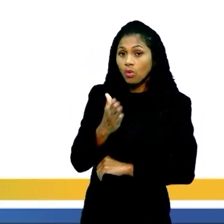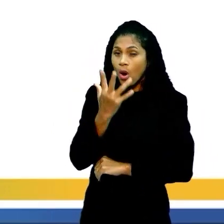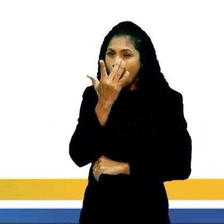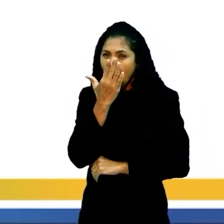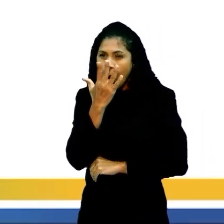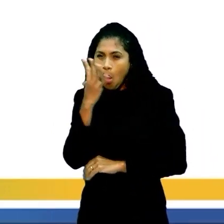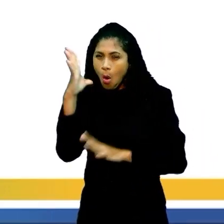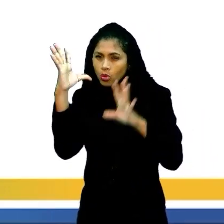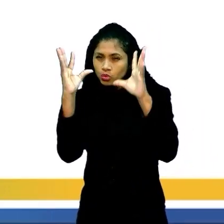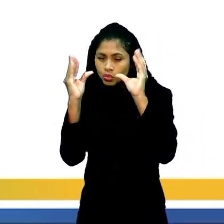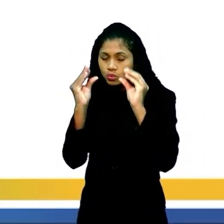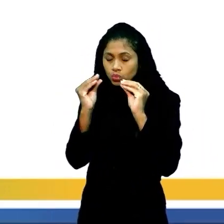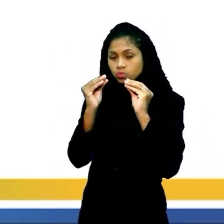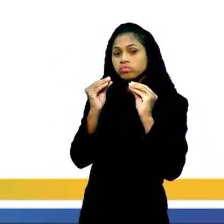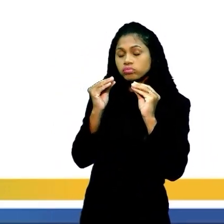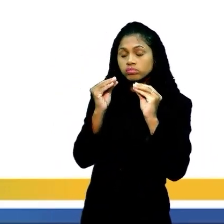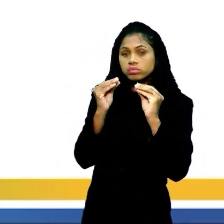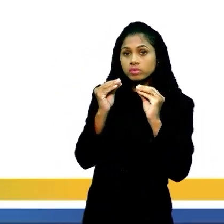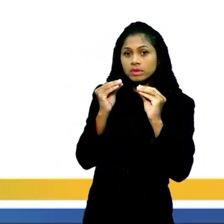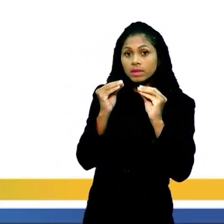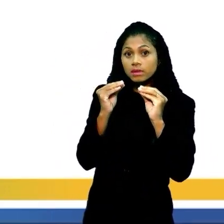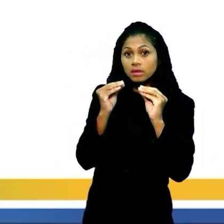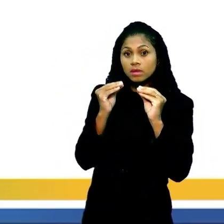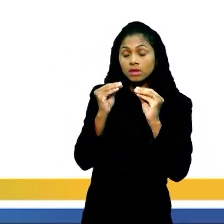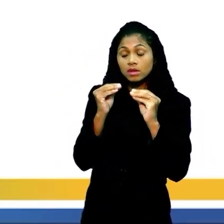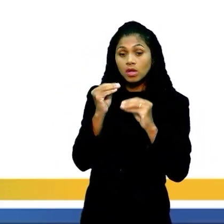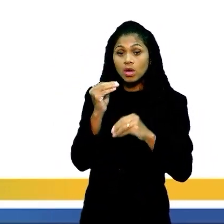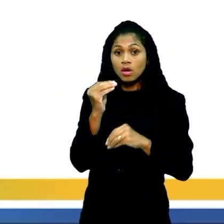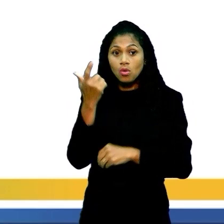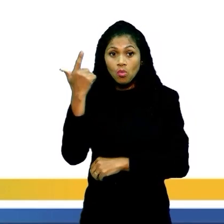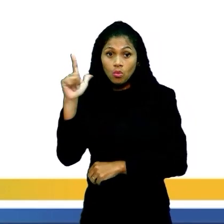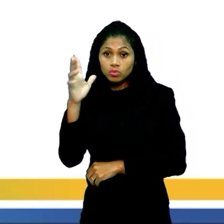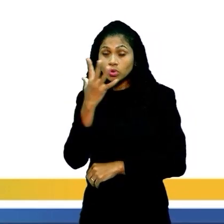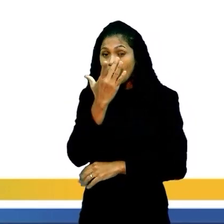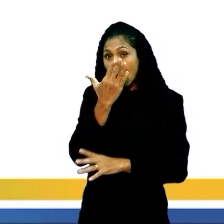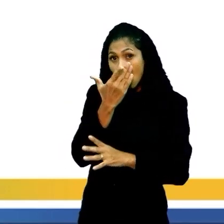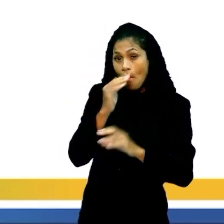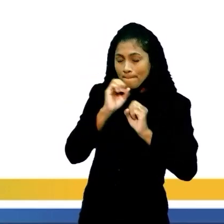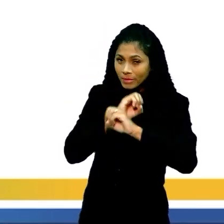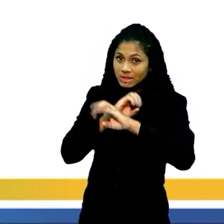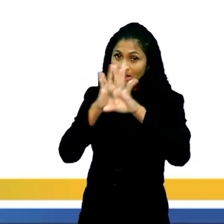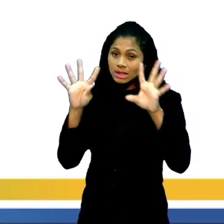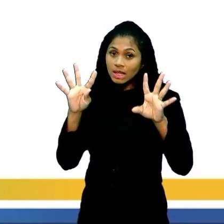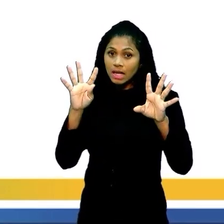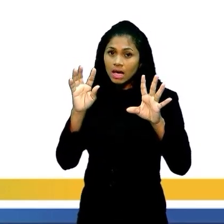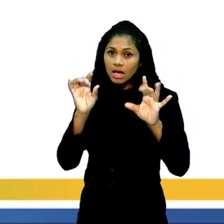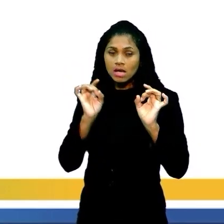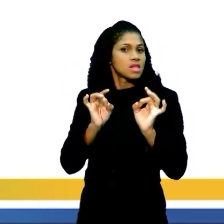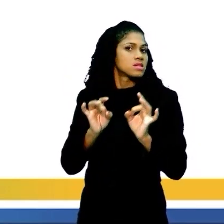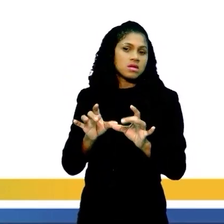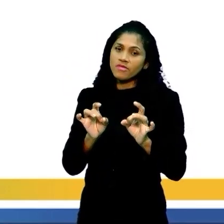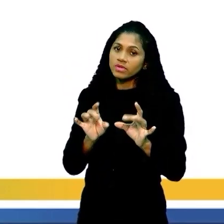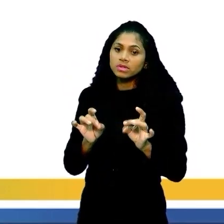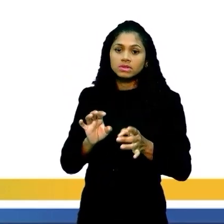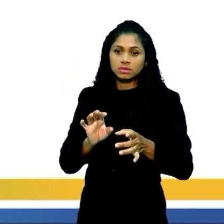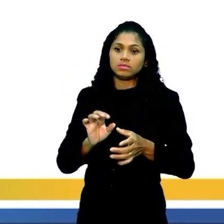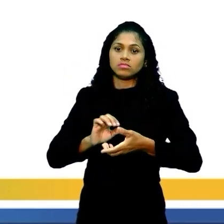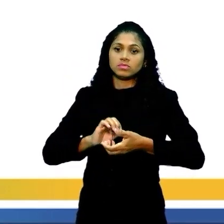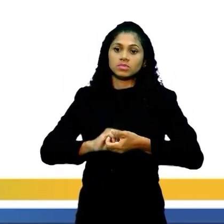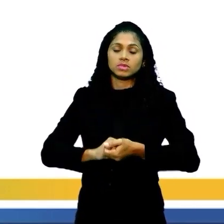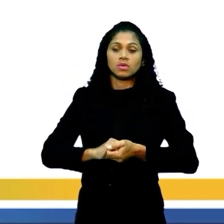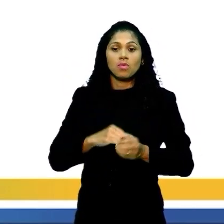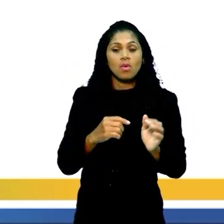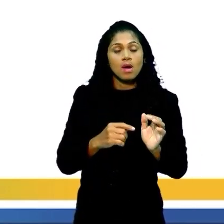disponíveis. A empresa monitora permanentemente o número de assentos já